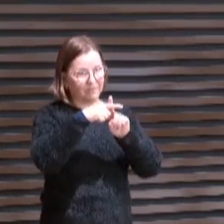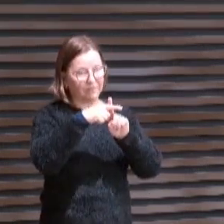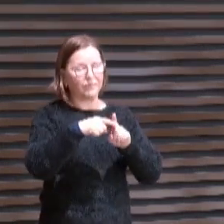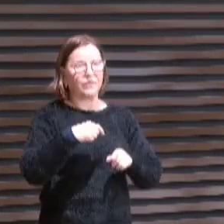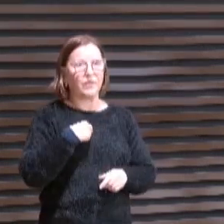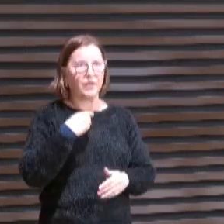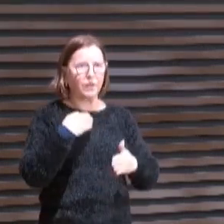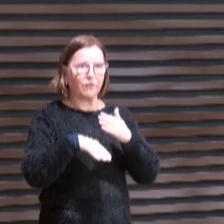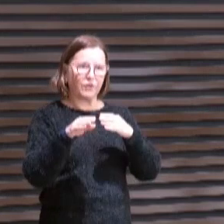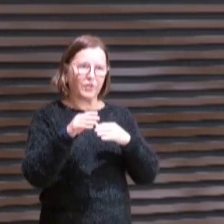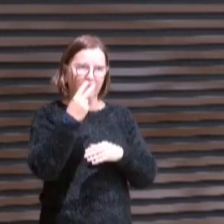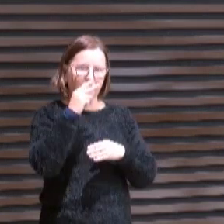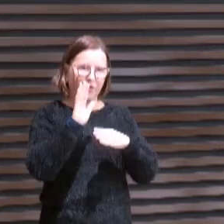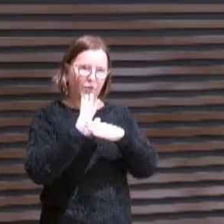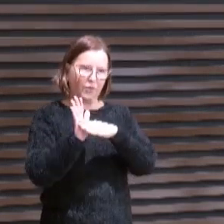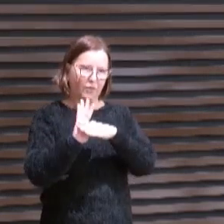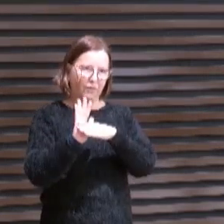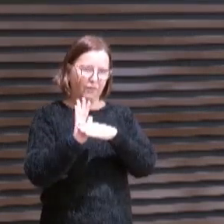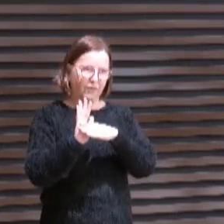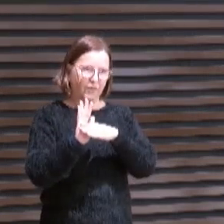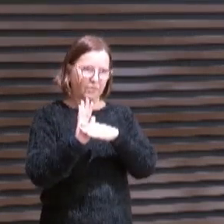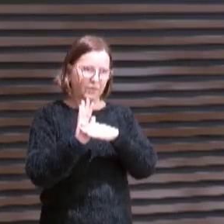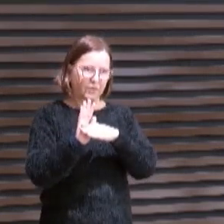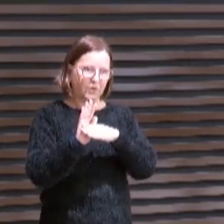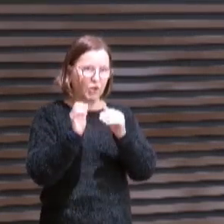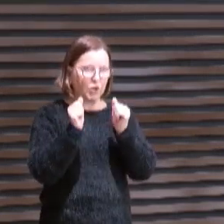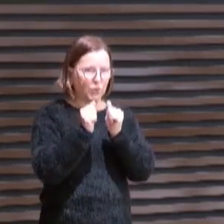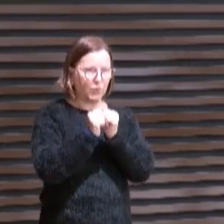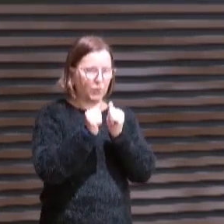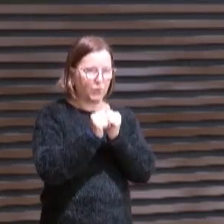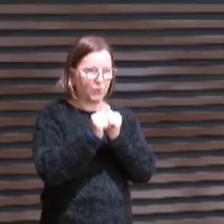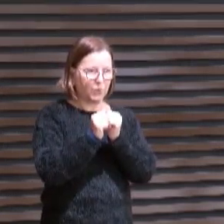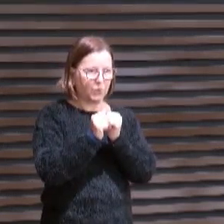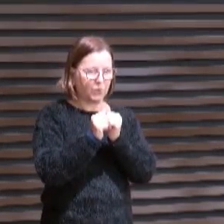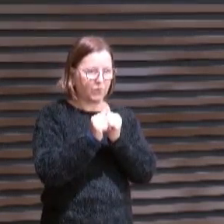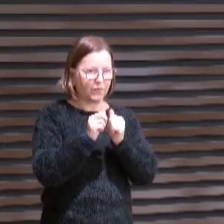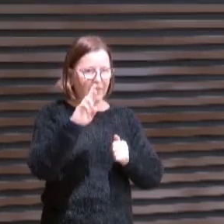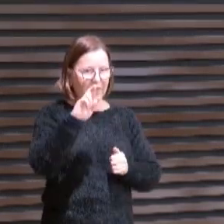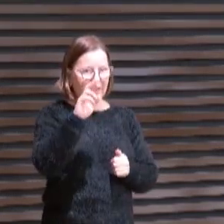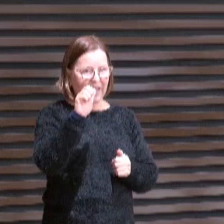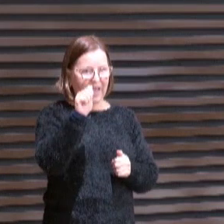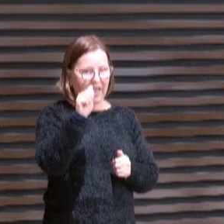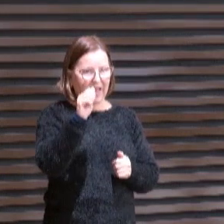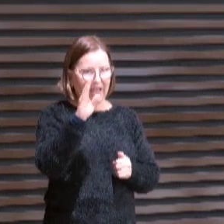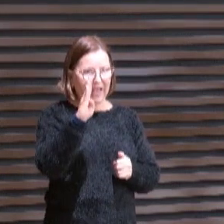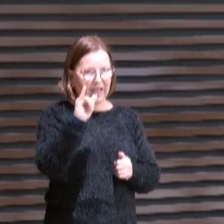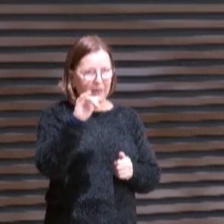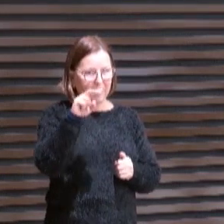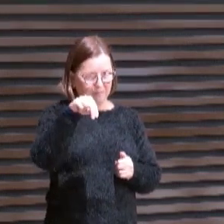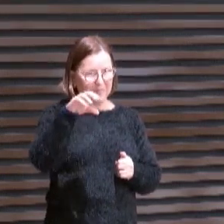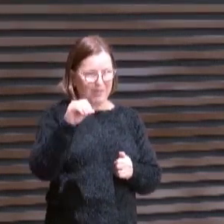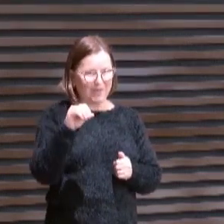assistir aquele filme com um rabino e com um padre